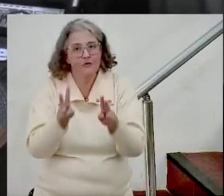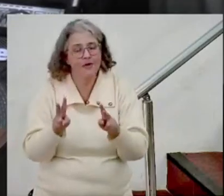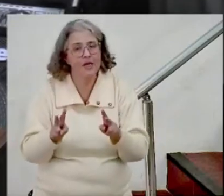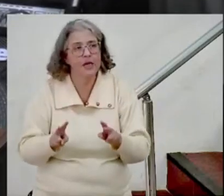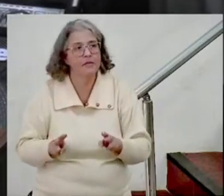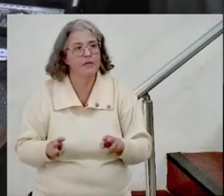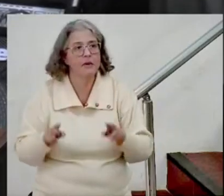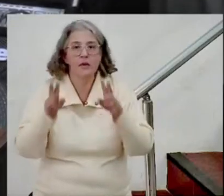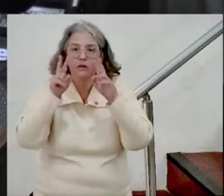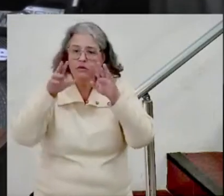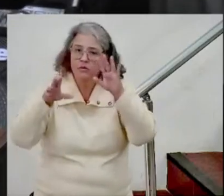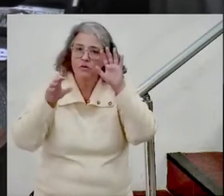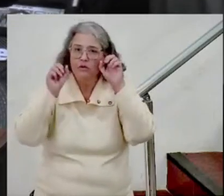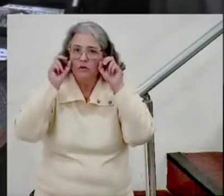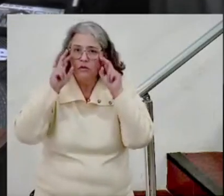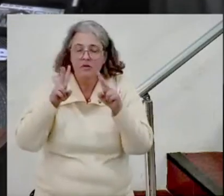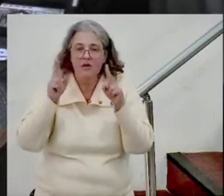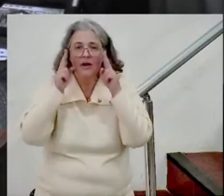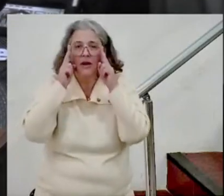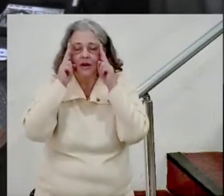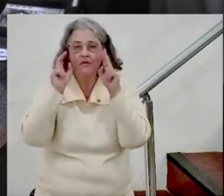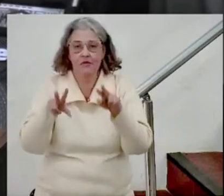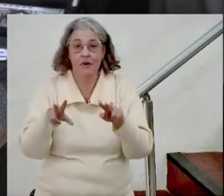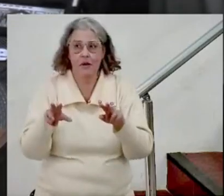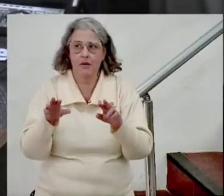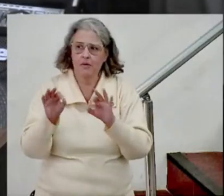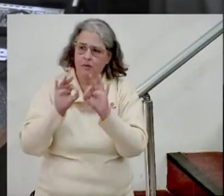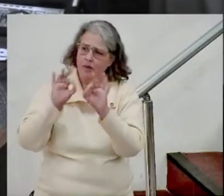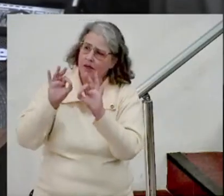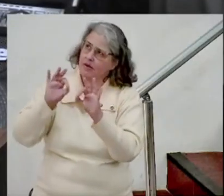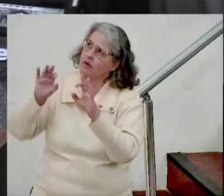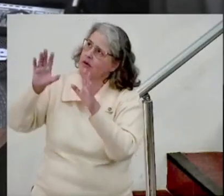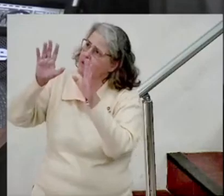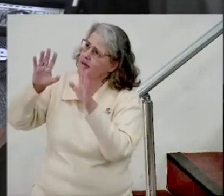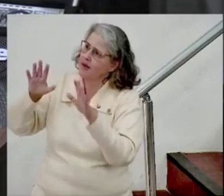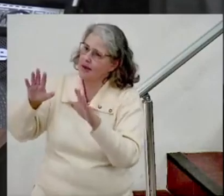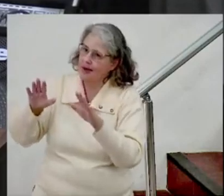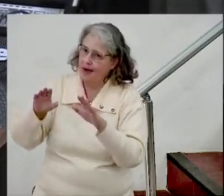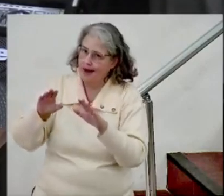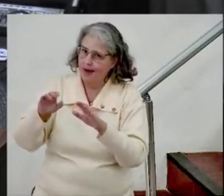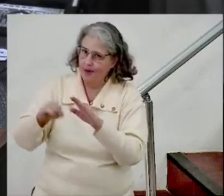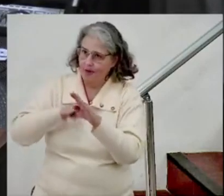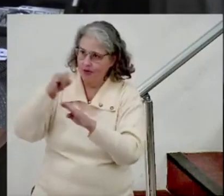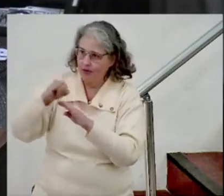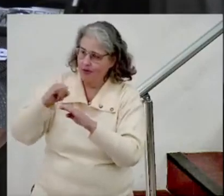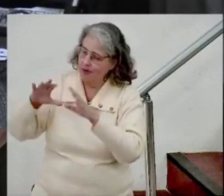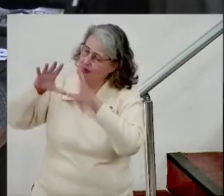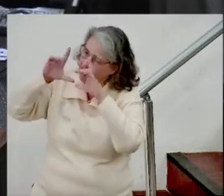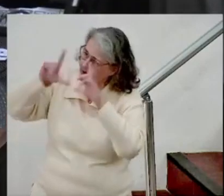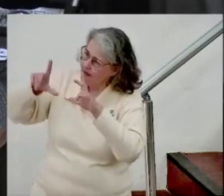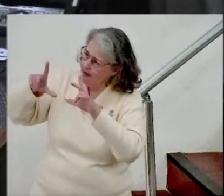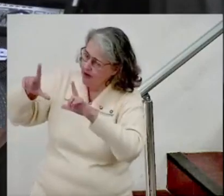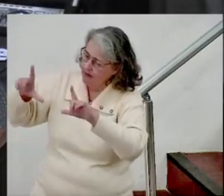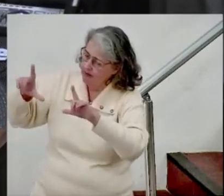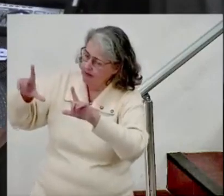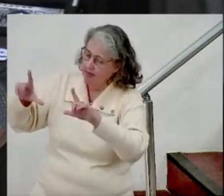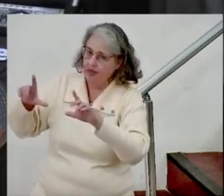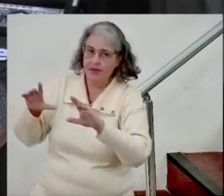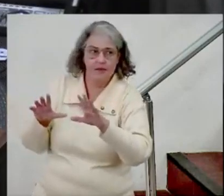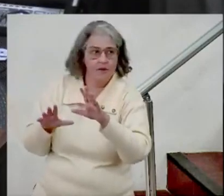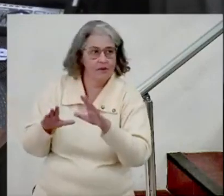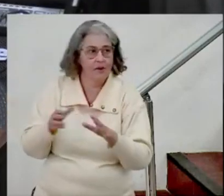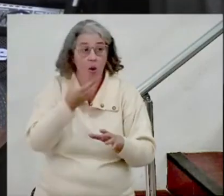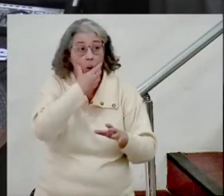escavações, era fácil de fazer uma reconstituição virtual daquele palácio. E você tem o palácio do rei